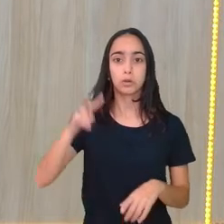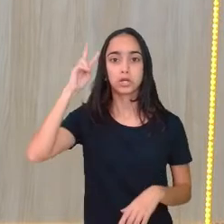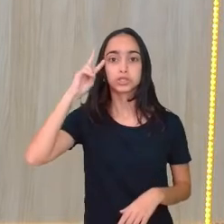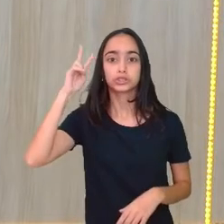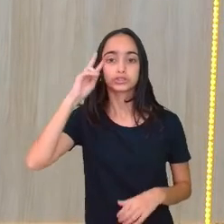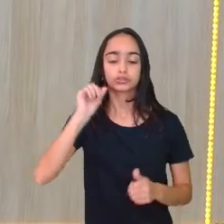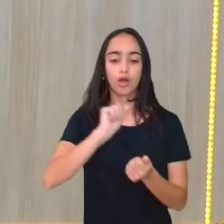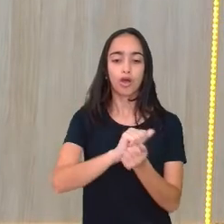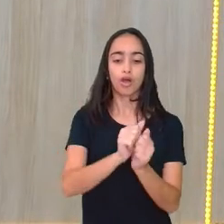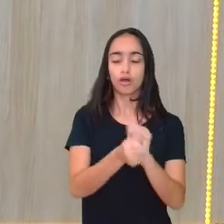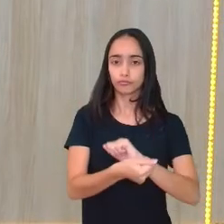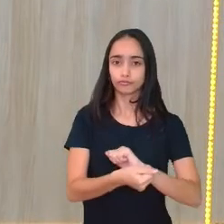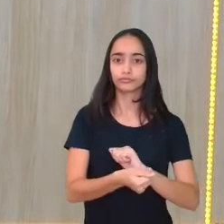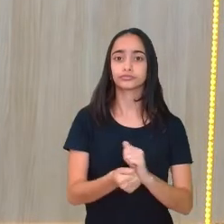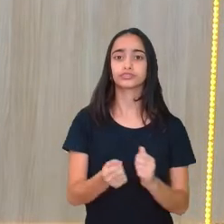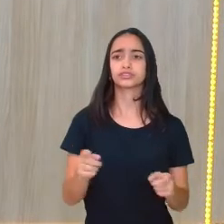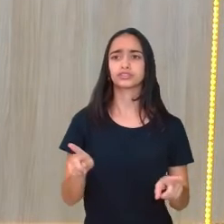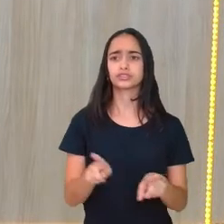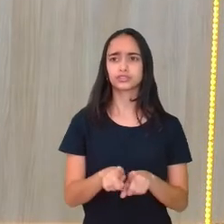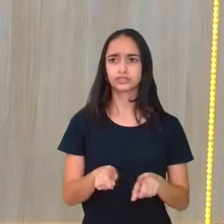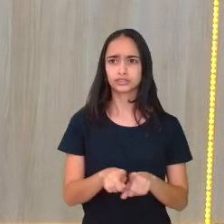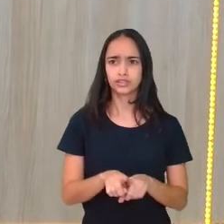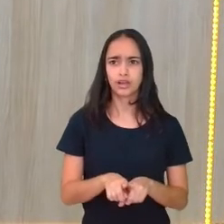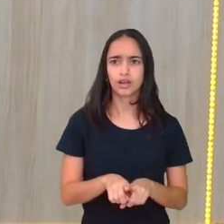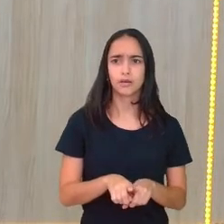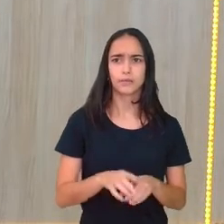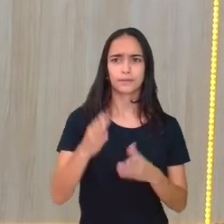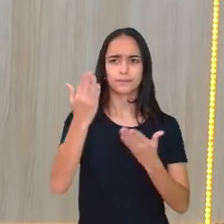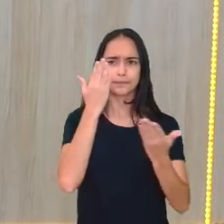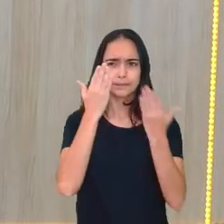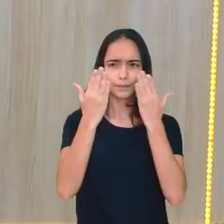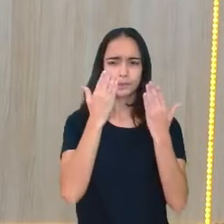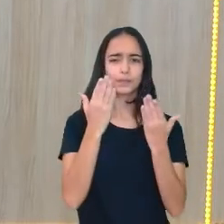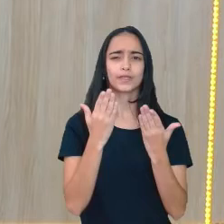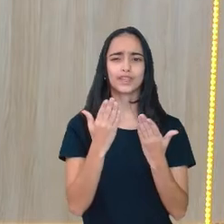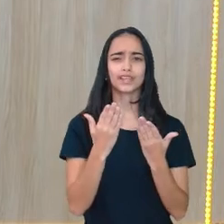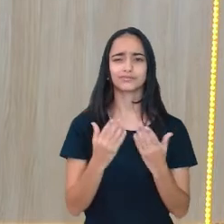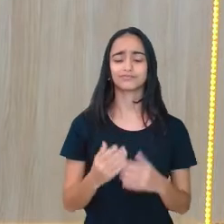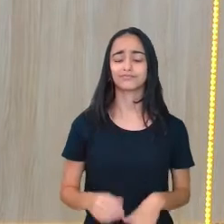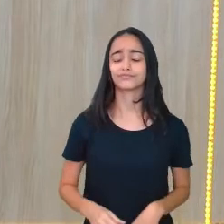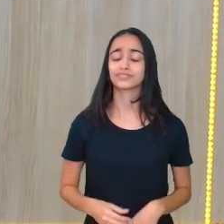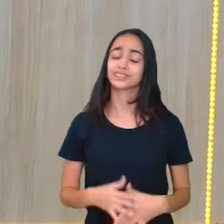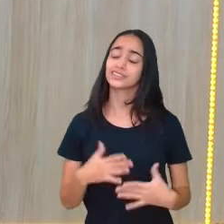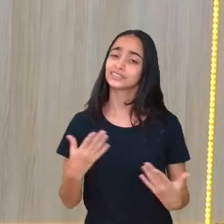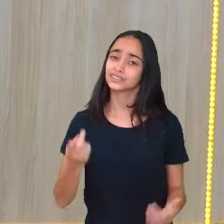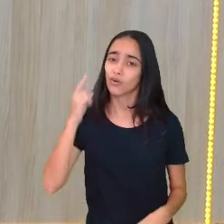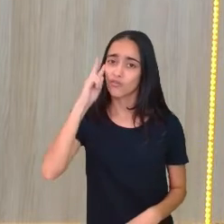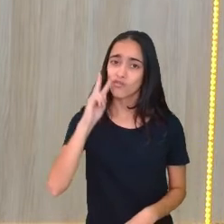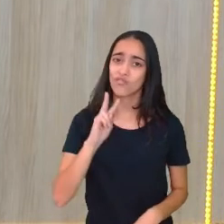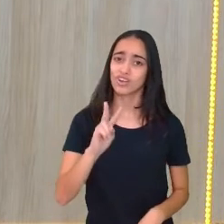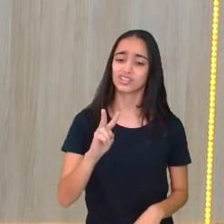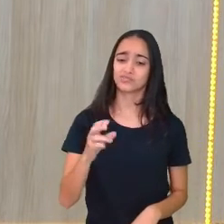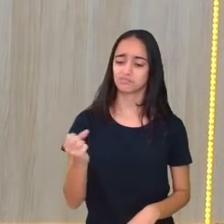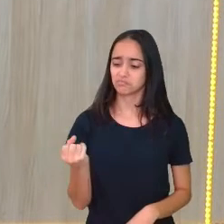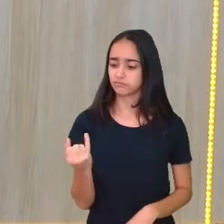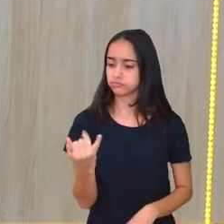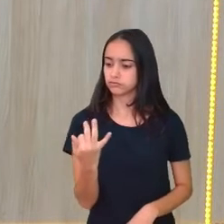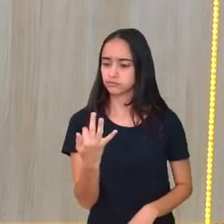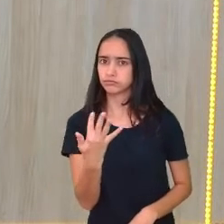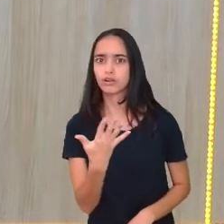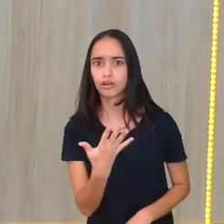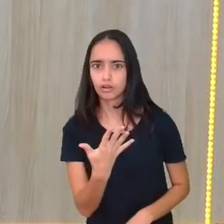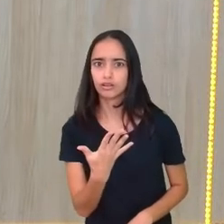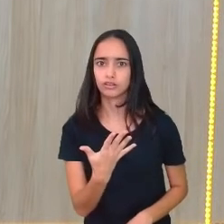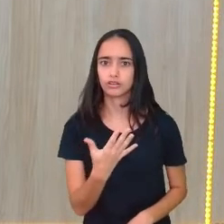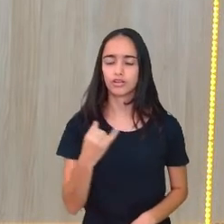qualidades psicológicas. Então, vejam aí a quantidade de coisa que é levada em consideração. Verdade. Né? E aí,